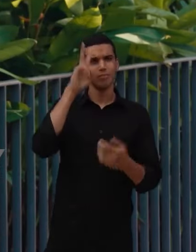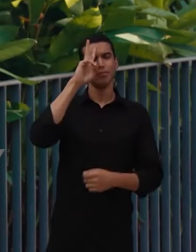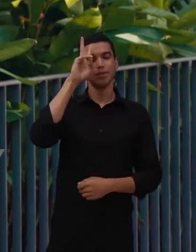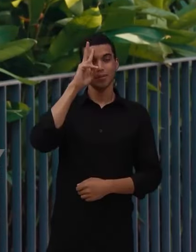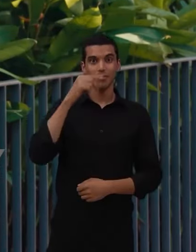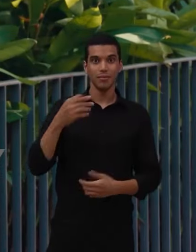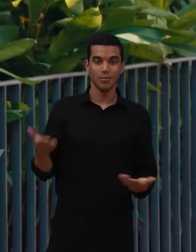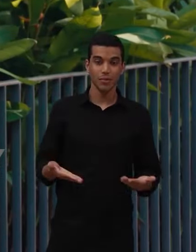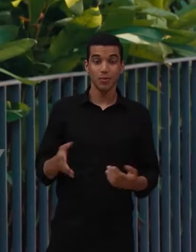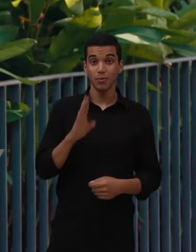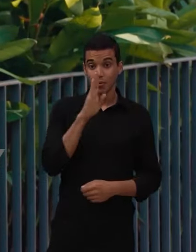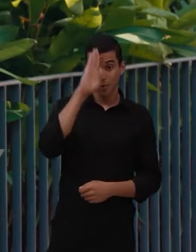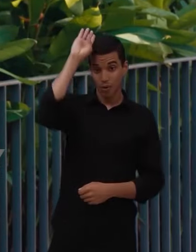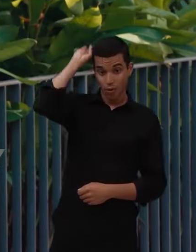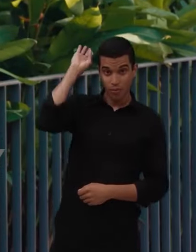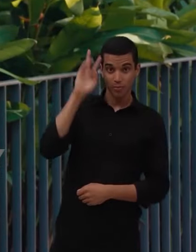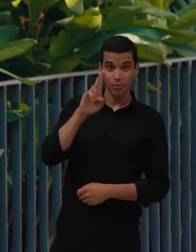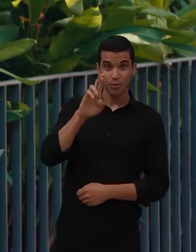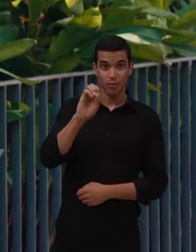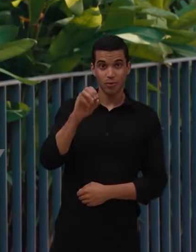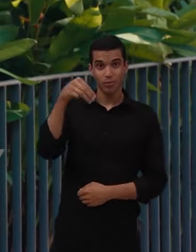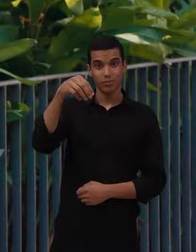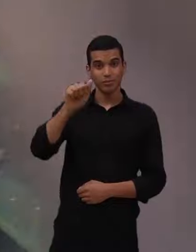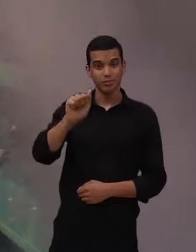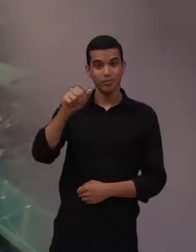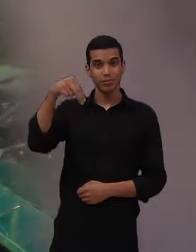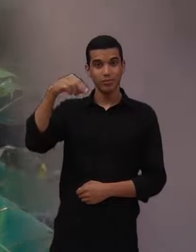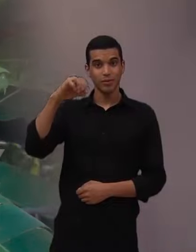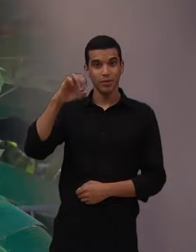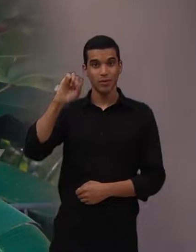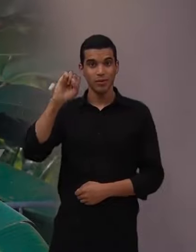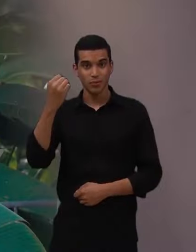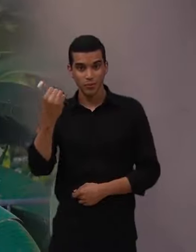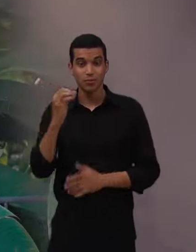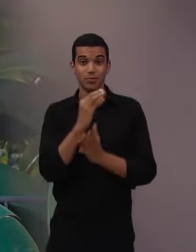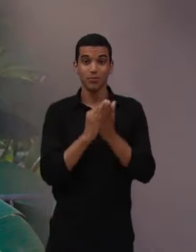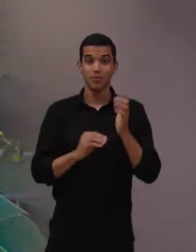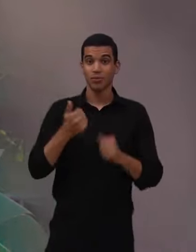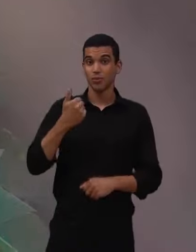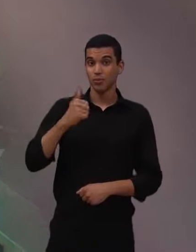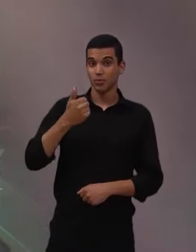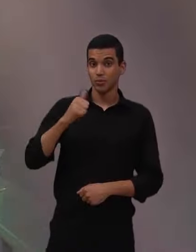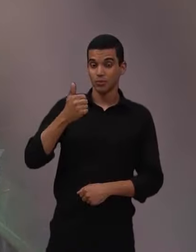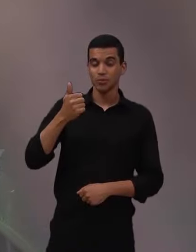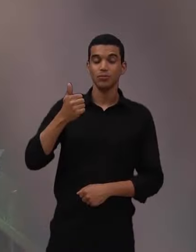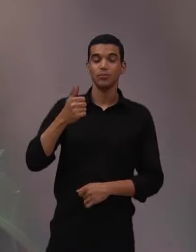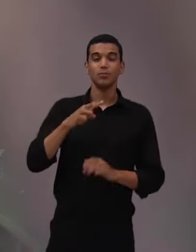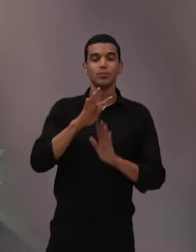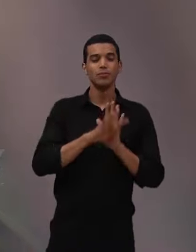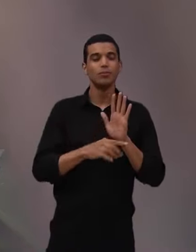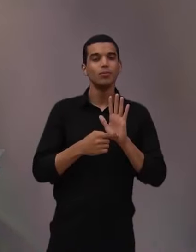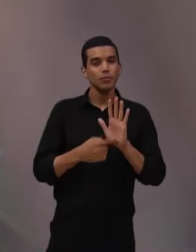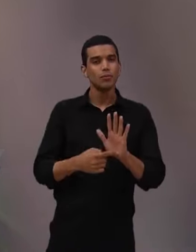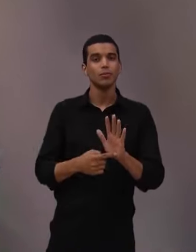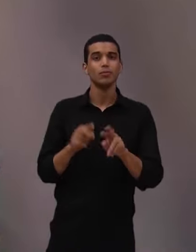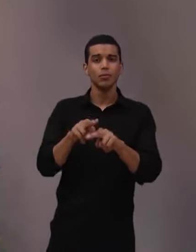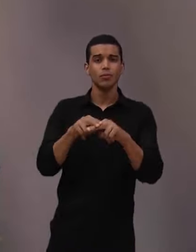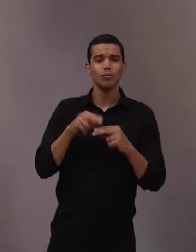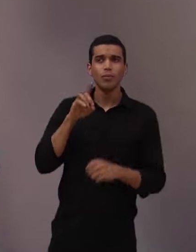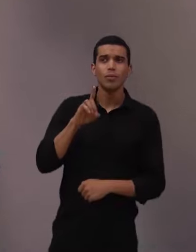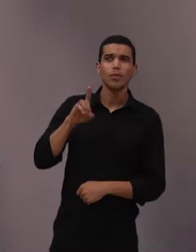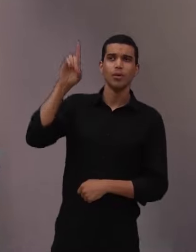momento, é Romanos, que nos diz no capítulo de número 11, de que é